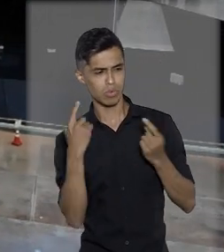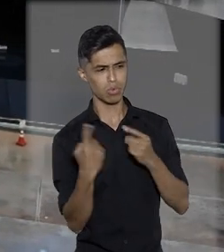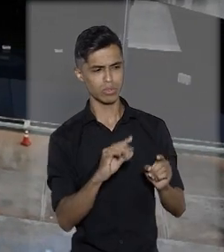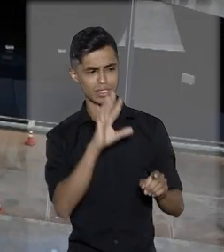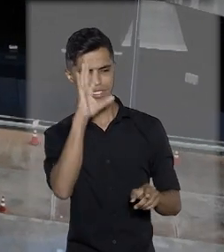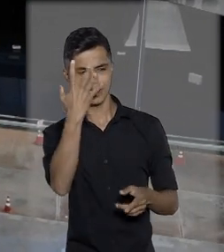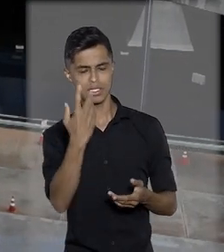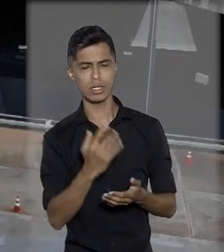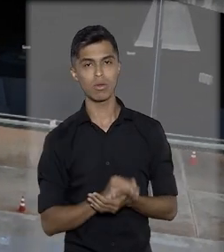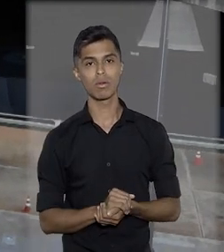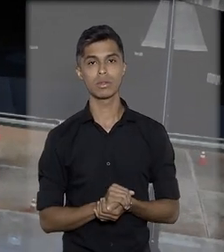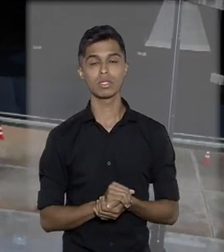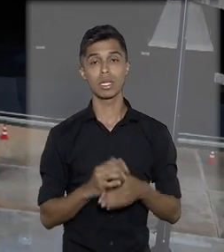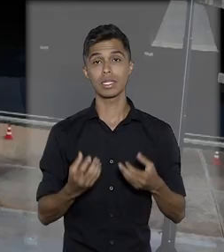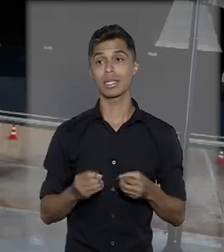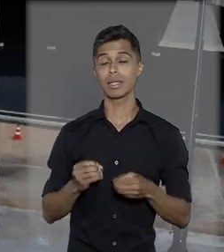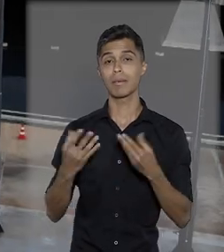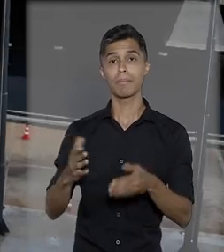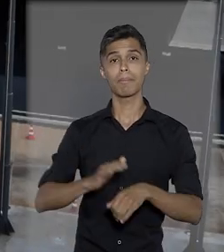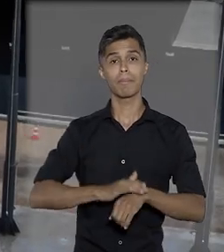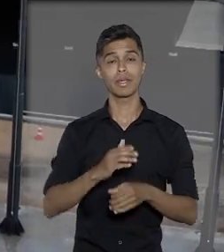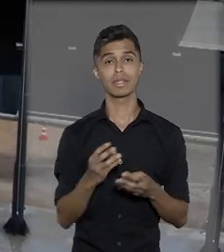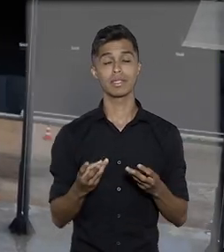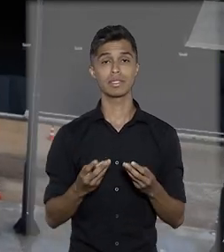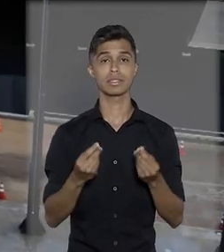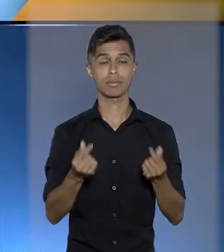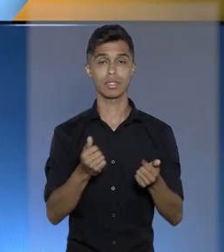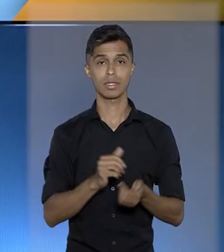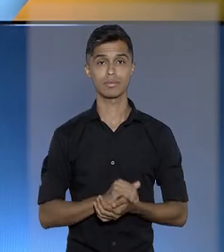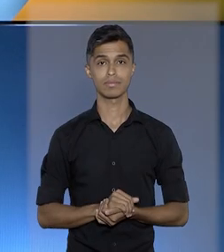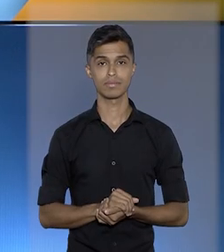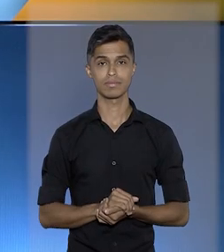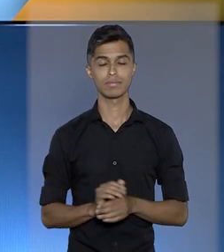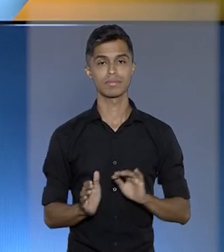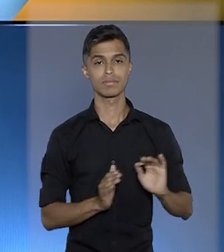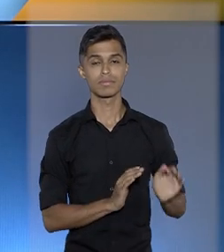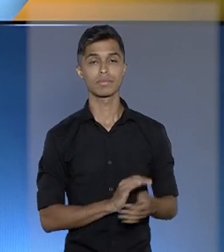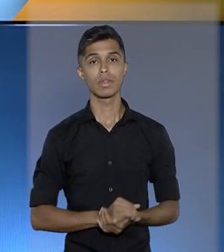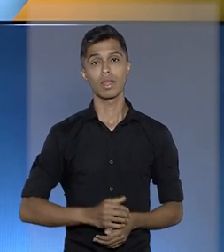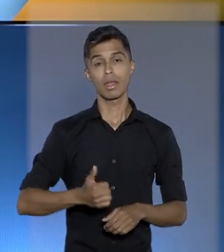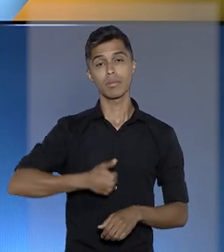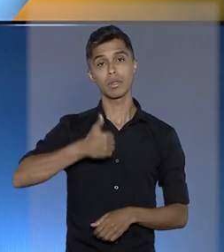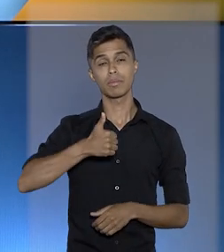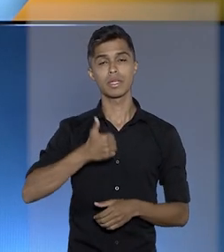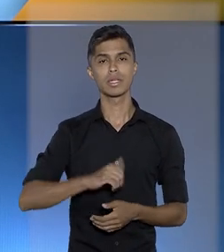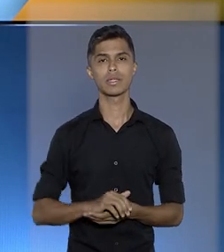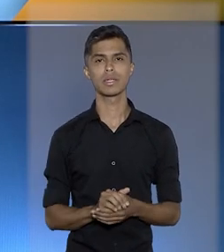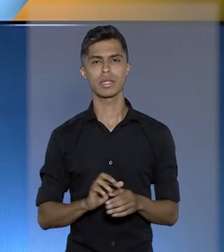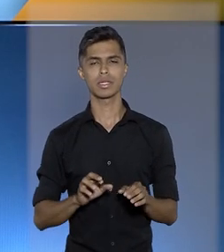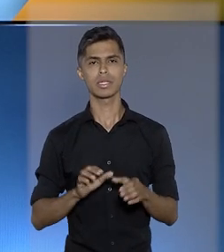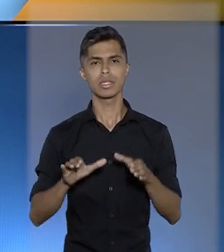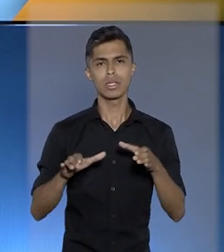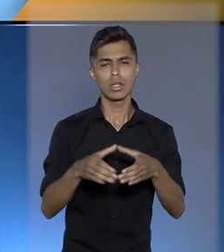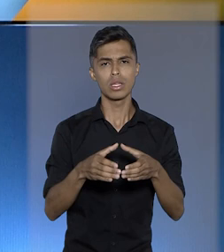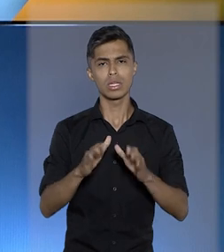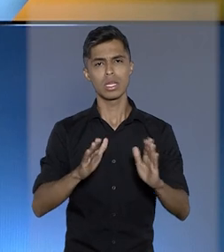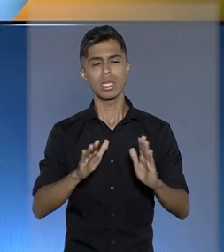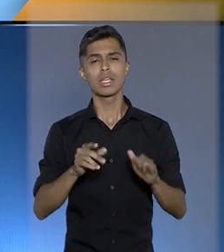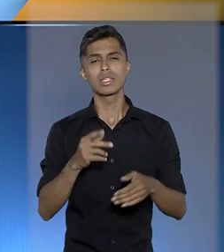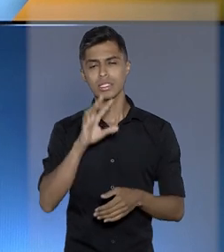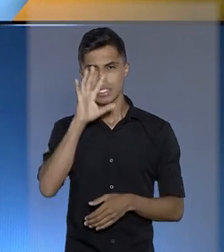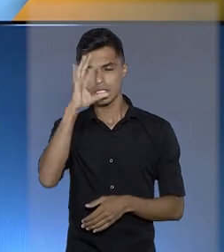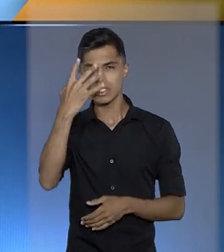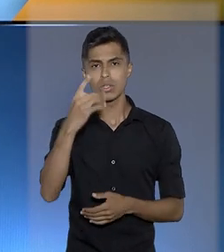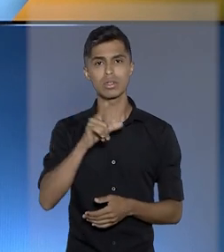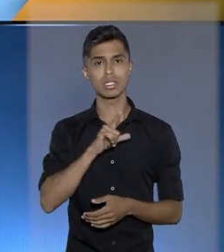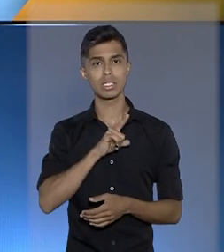como forma de dar maior garantia aos Réus na primeira sessão os ministros decidiram que o espólio tem